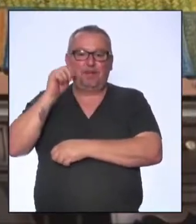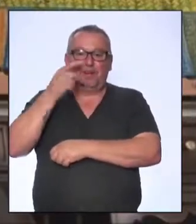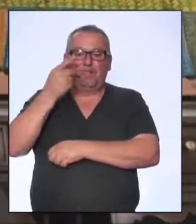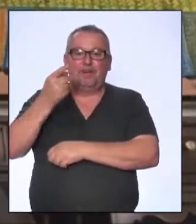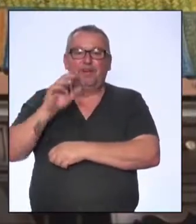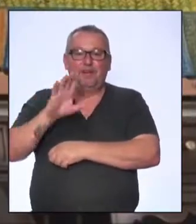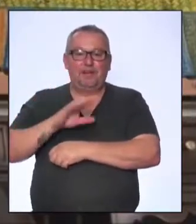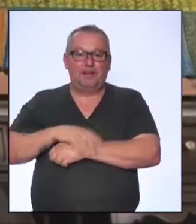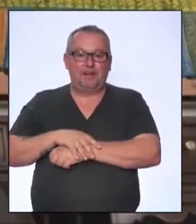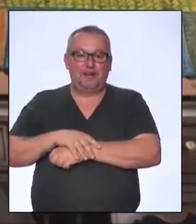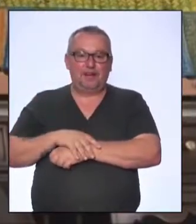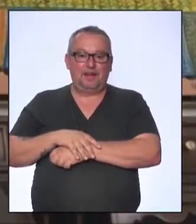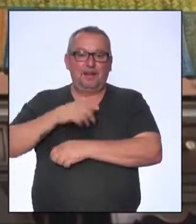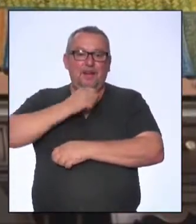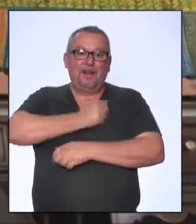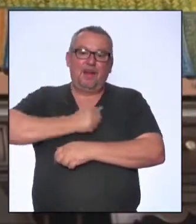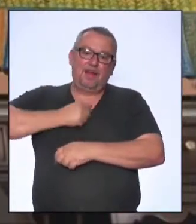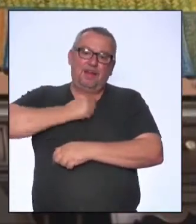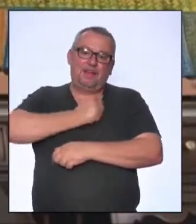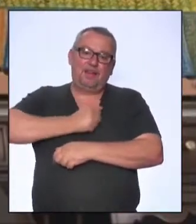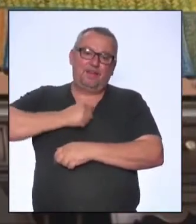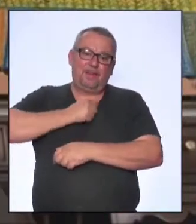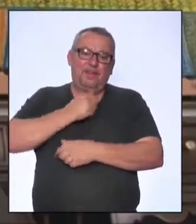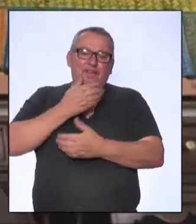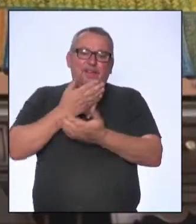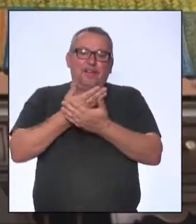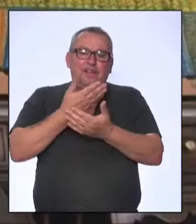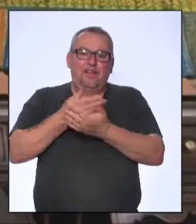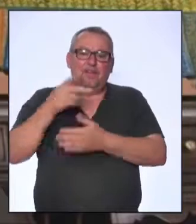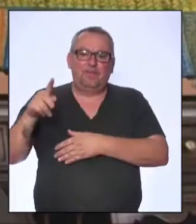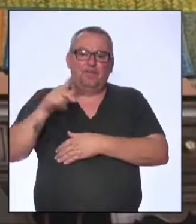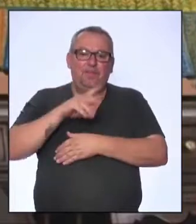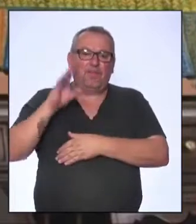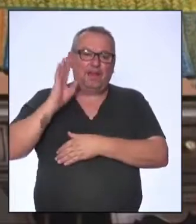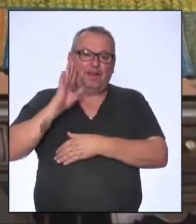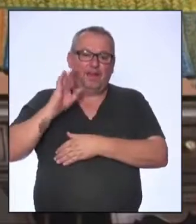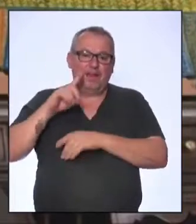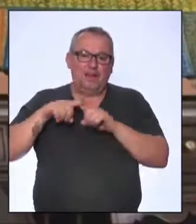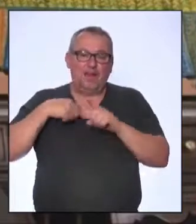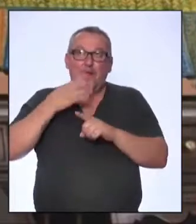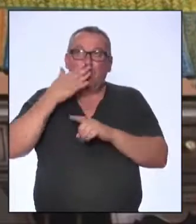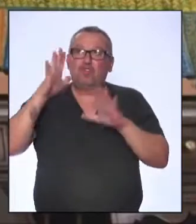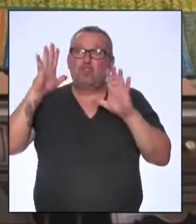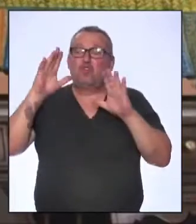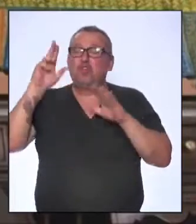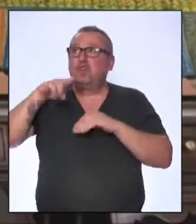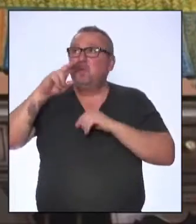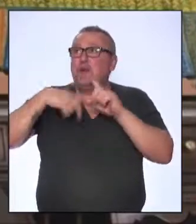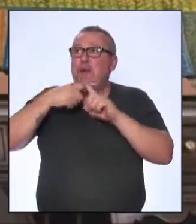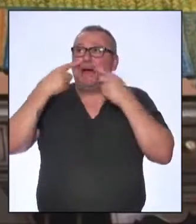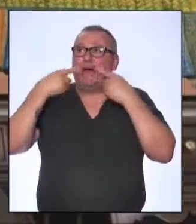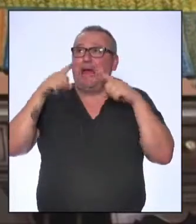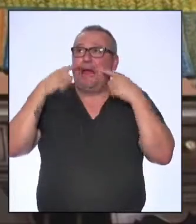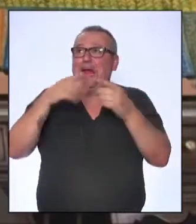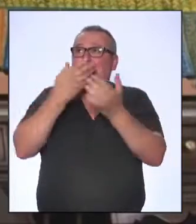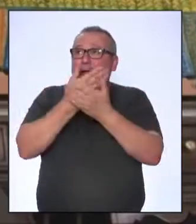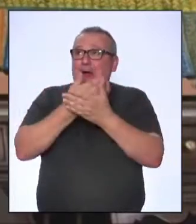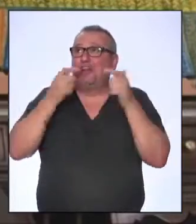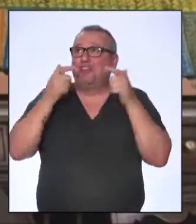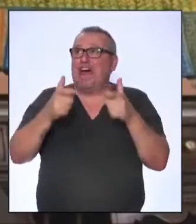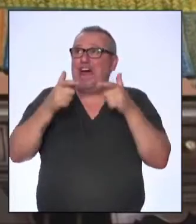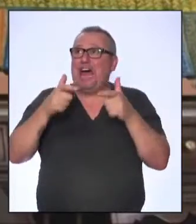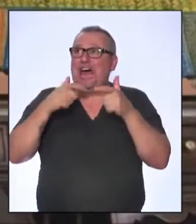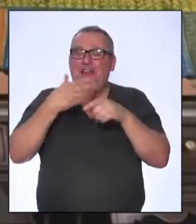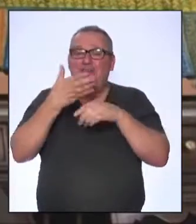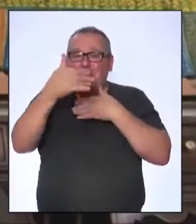assim: ai, que saudade das aulas boas, dos professores legais. Agora, eu juro que eu nunca mais reclamo de aula ruim, de aula chata. Eu quero